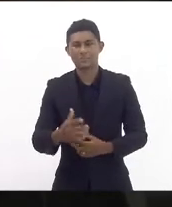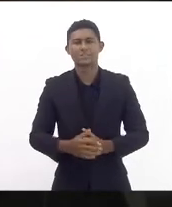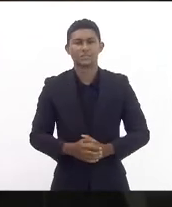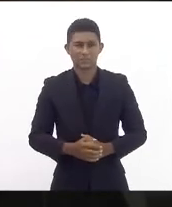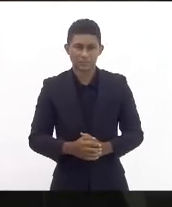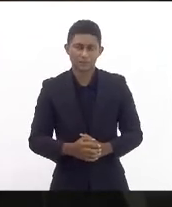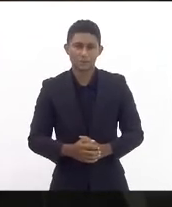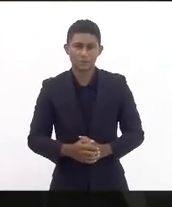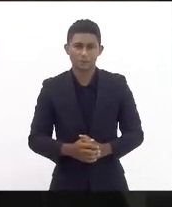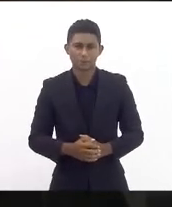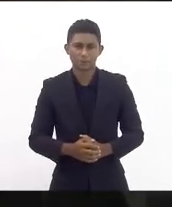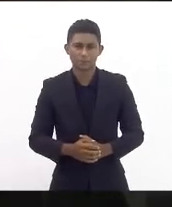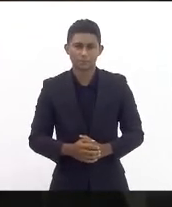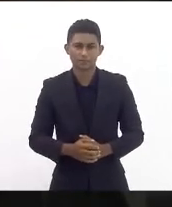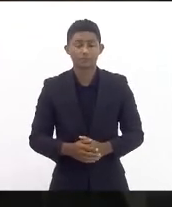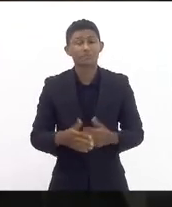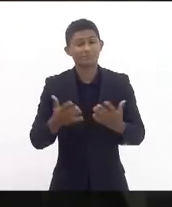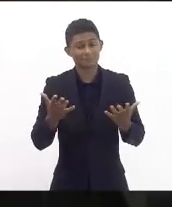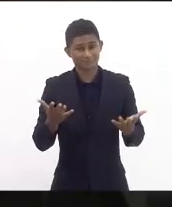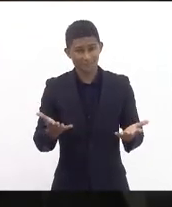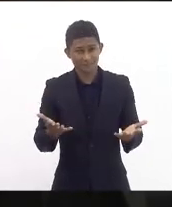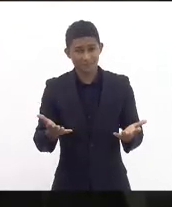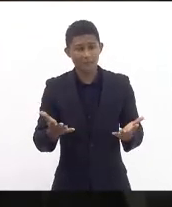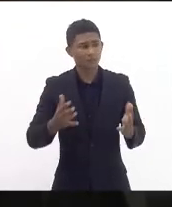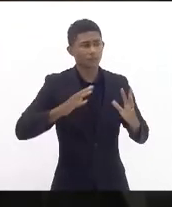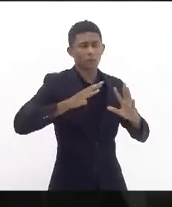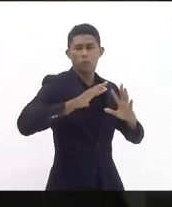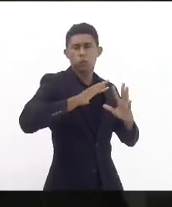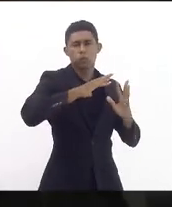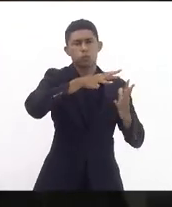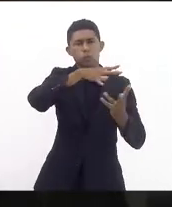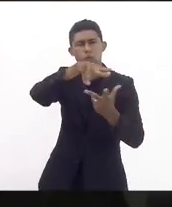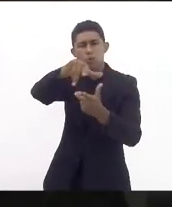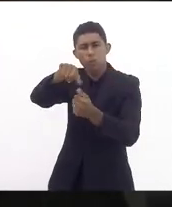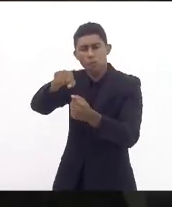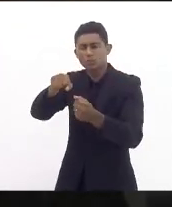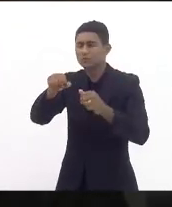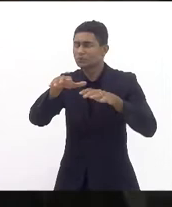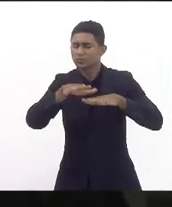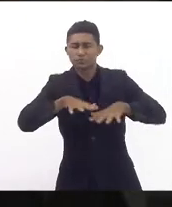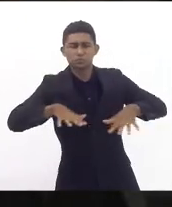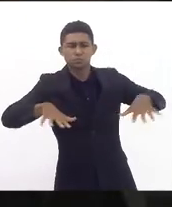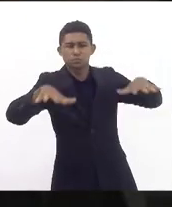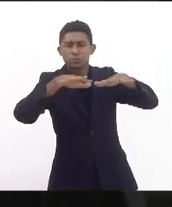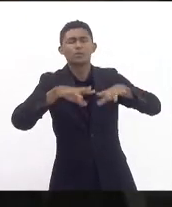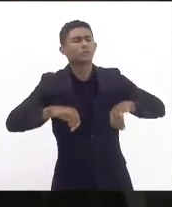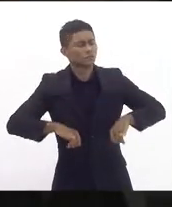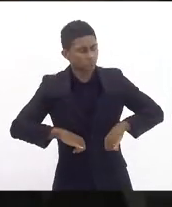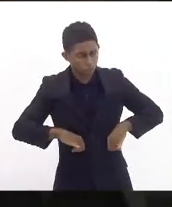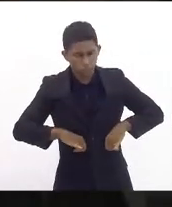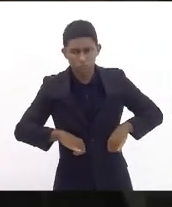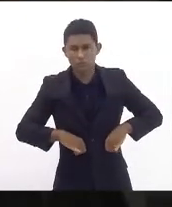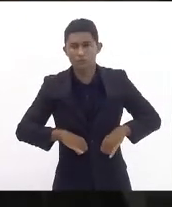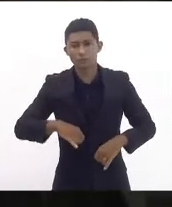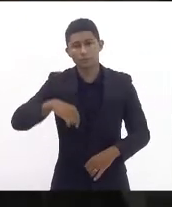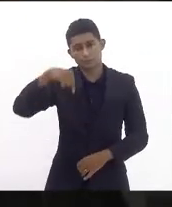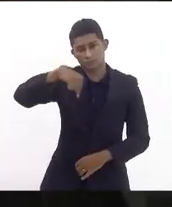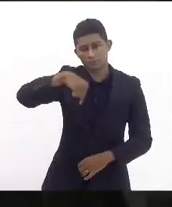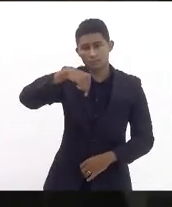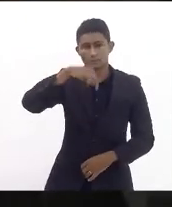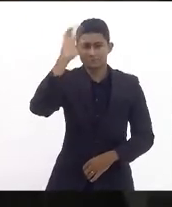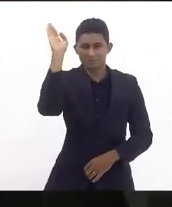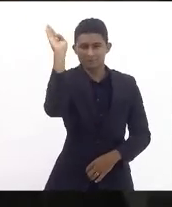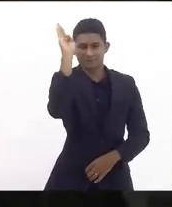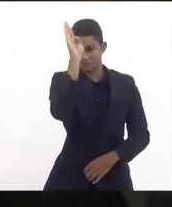é isso tá tendo reflexo no mundo todo o Brasil usando a linguagem